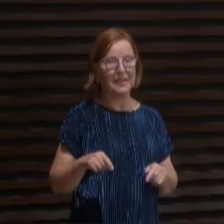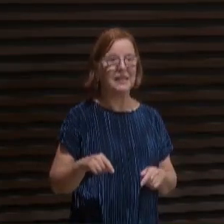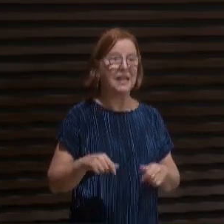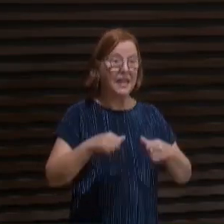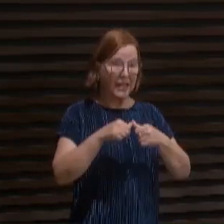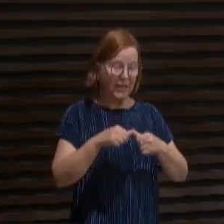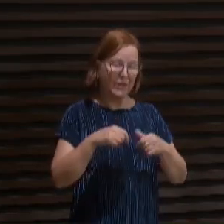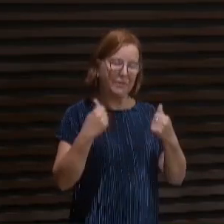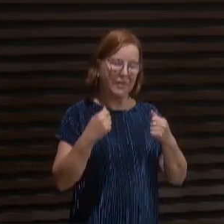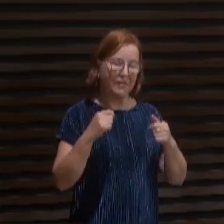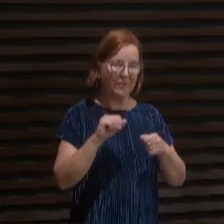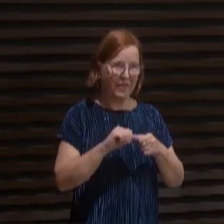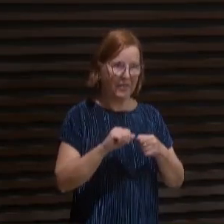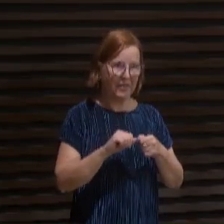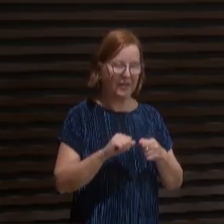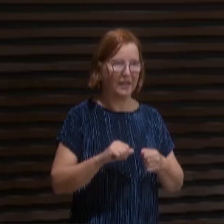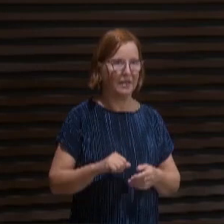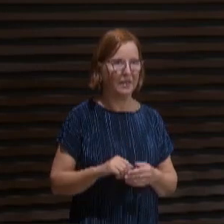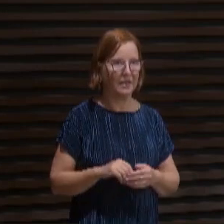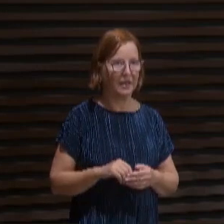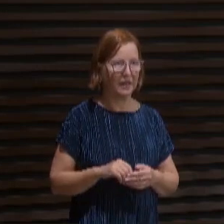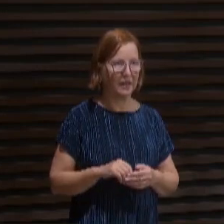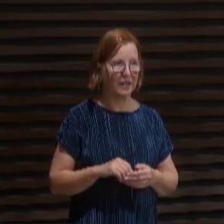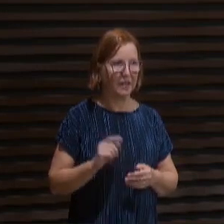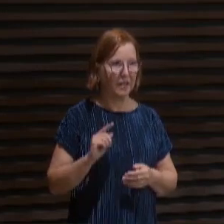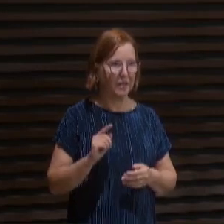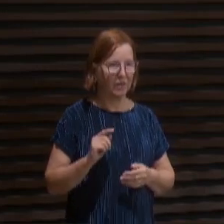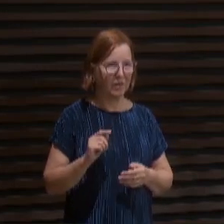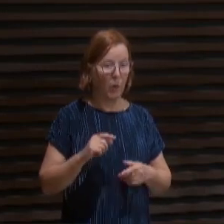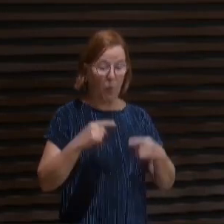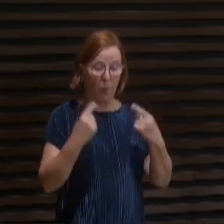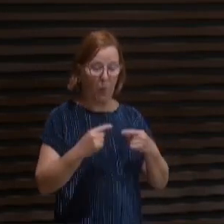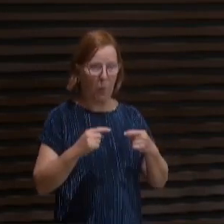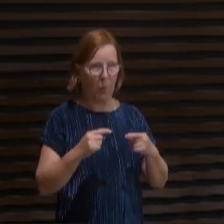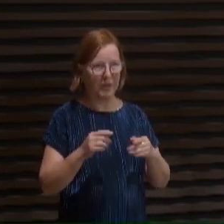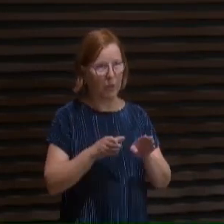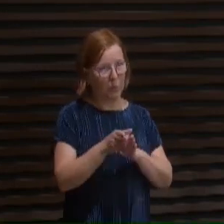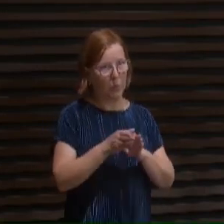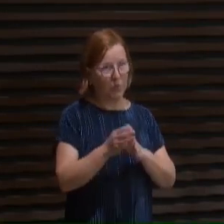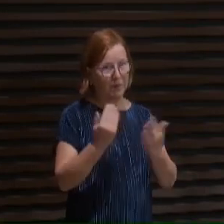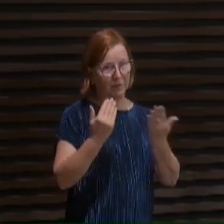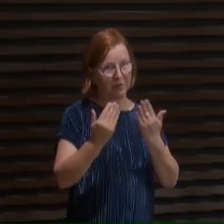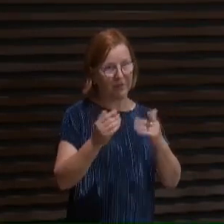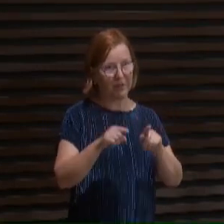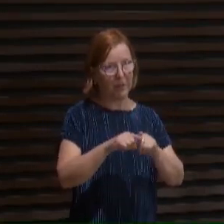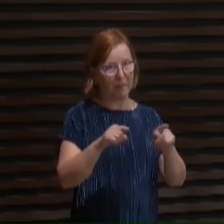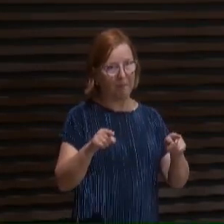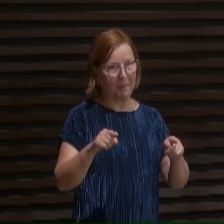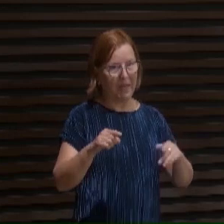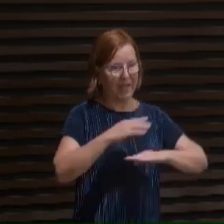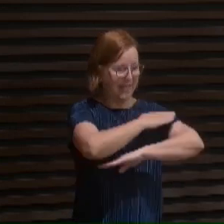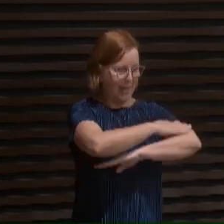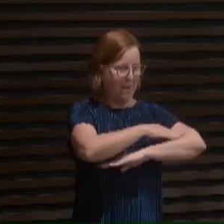não vou desobedecer o conselho de psicologia, então eu não vou fazer. Mas lá na praça nós vamos tomar um café